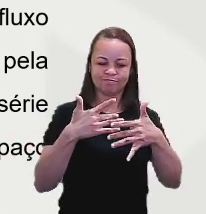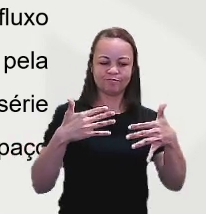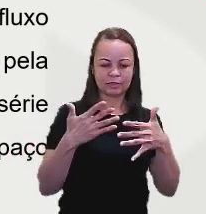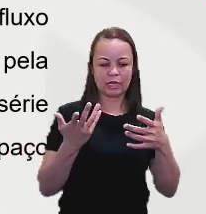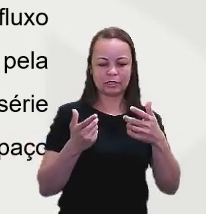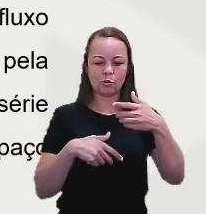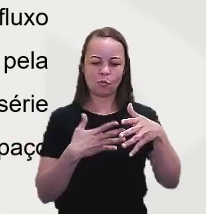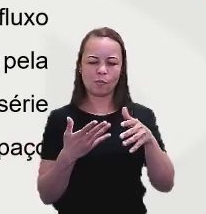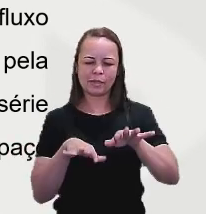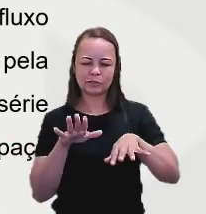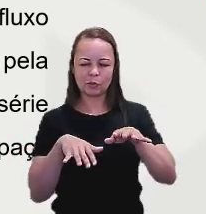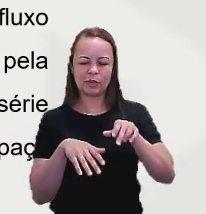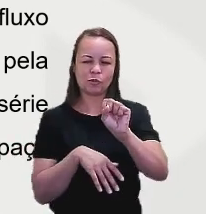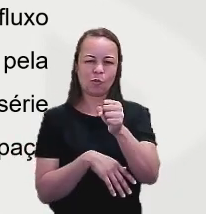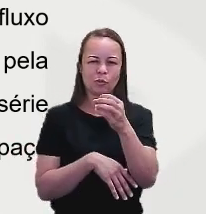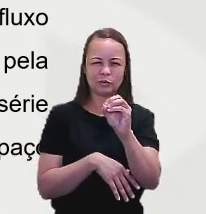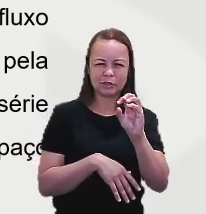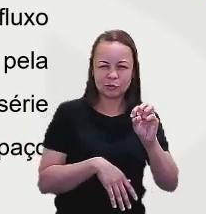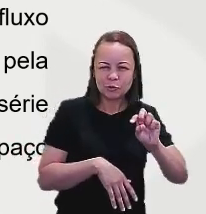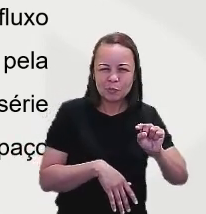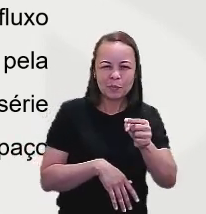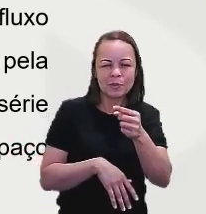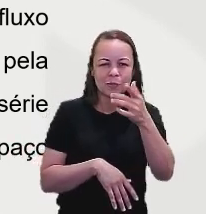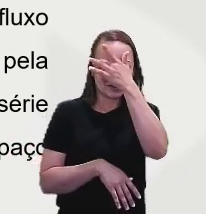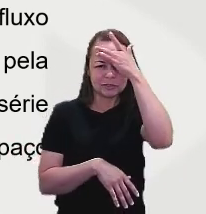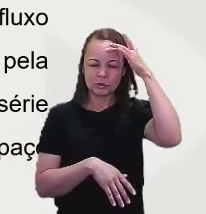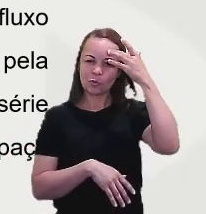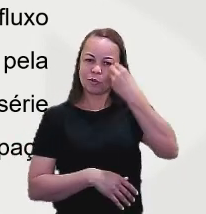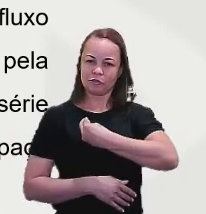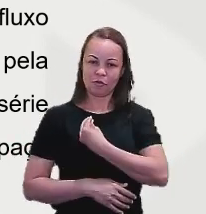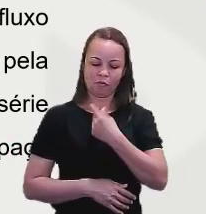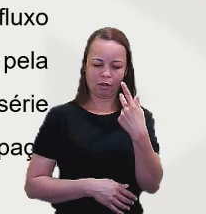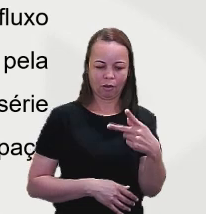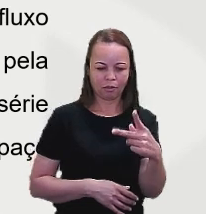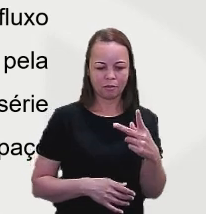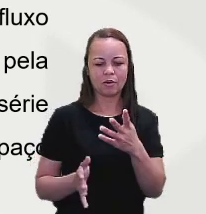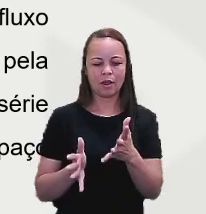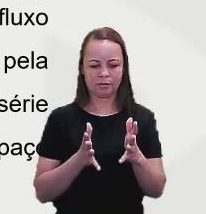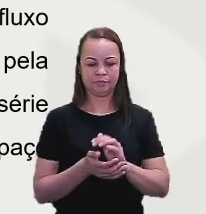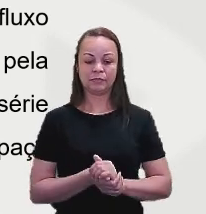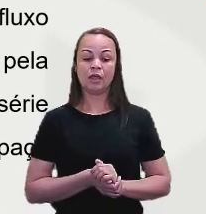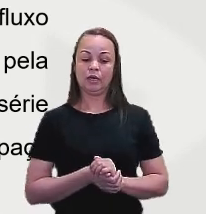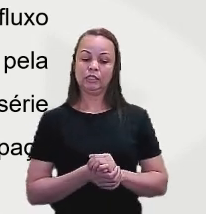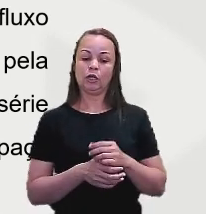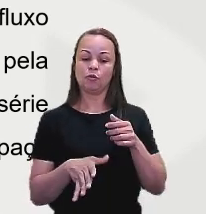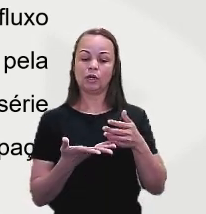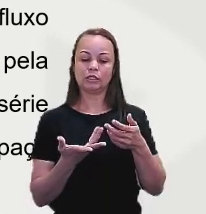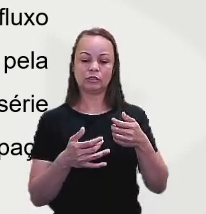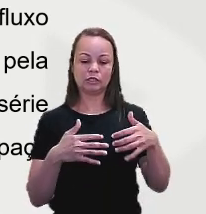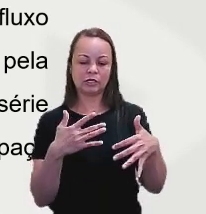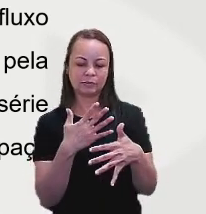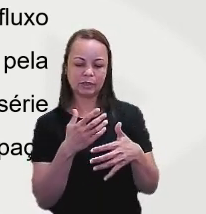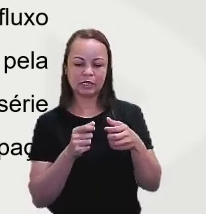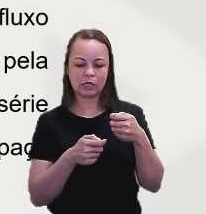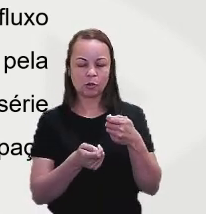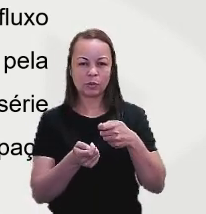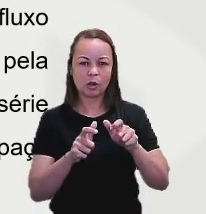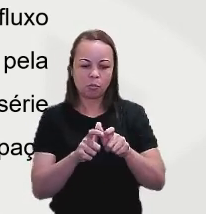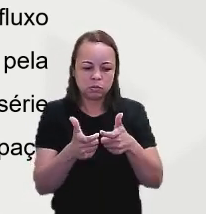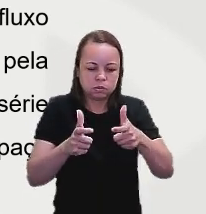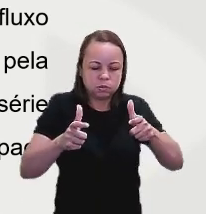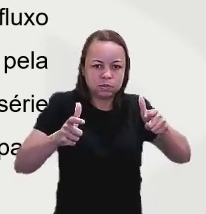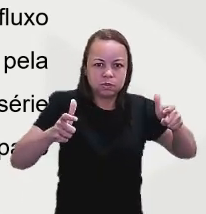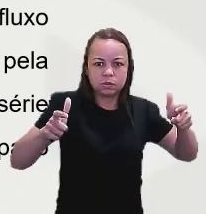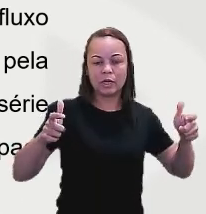800 mil habitantes. O crescimento urbano carioca aconteceu de maneira descontrolada no final do século